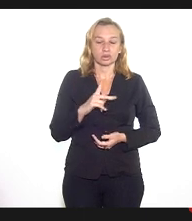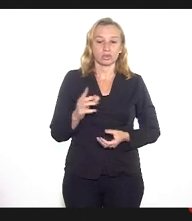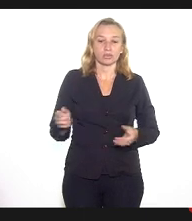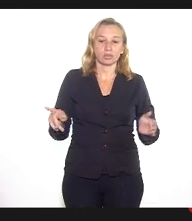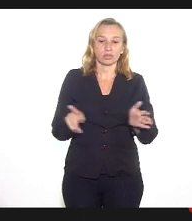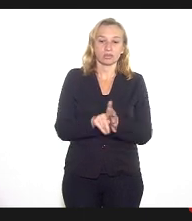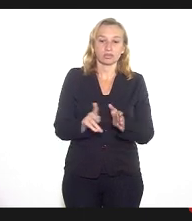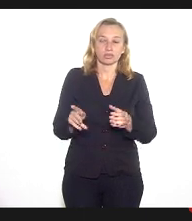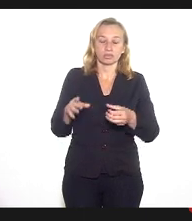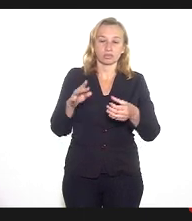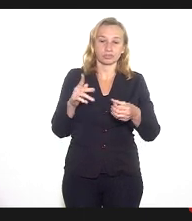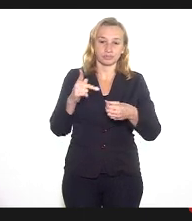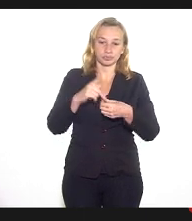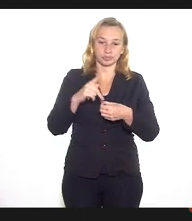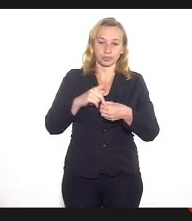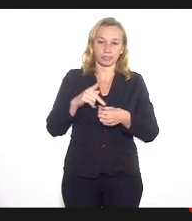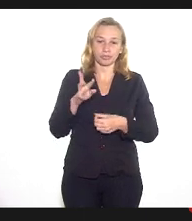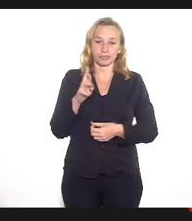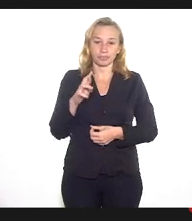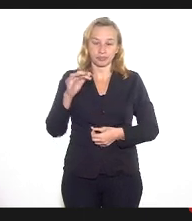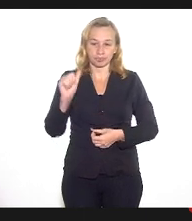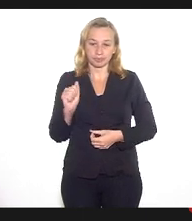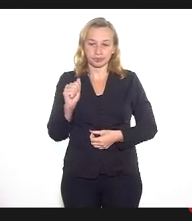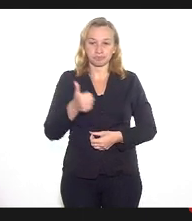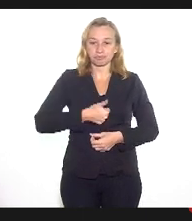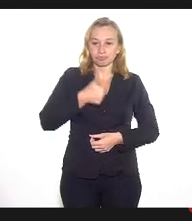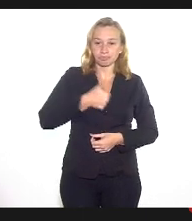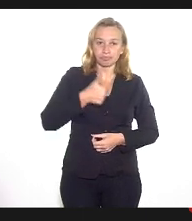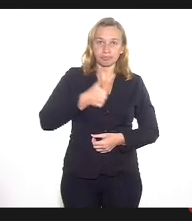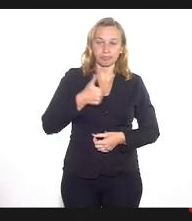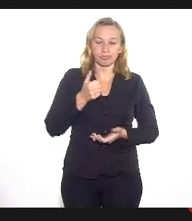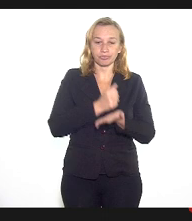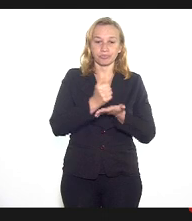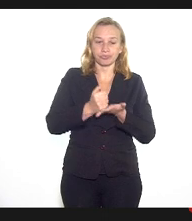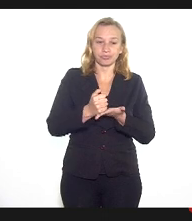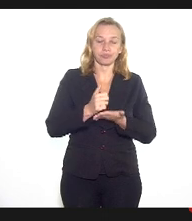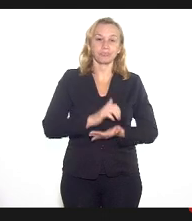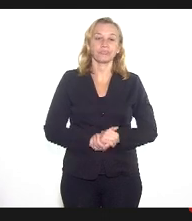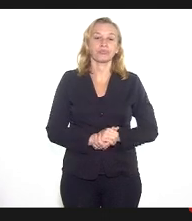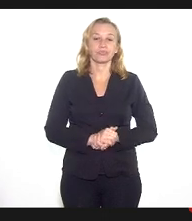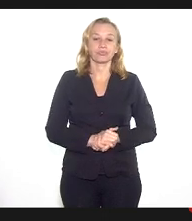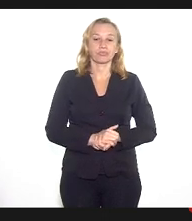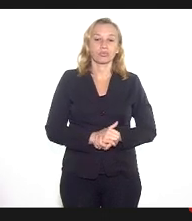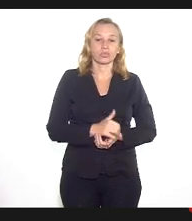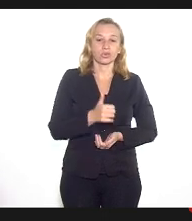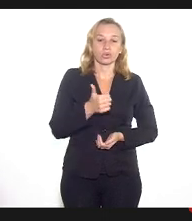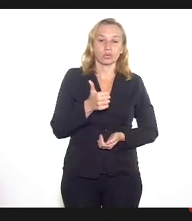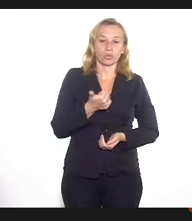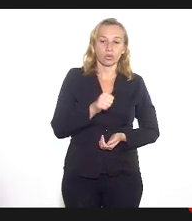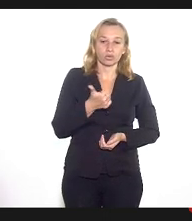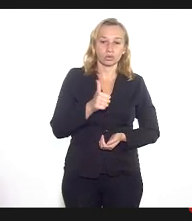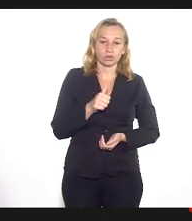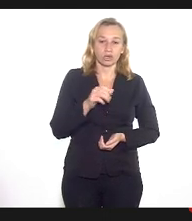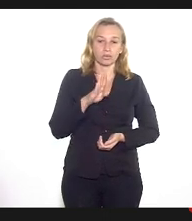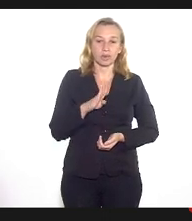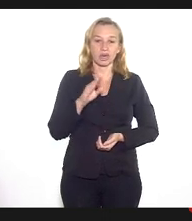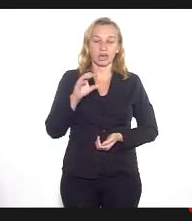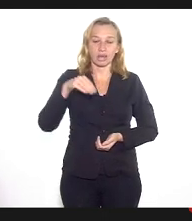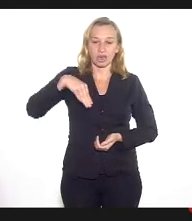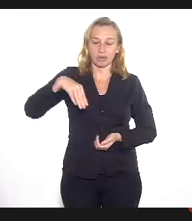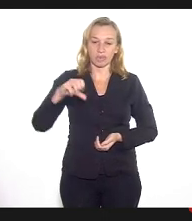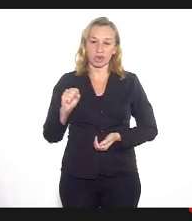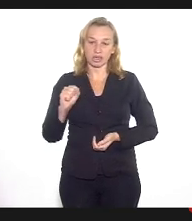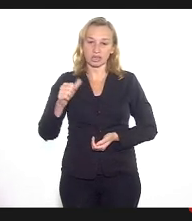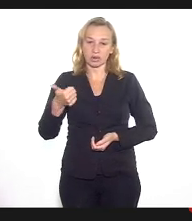Petrobras. A Rota 1, hoje em dia, ela serve aos contratos de BMS-11, BMS-11A, BMS-9,